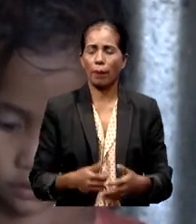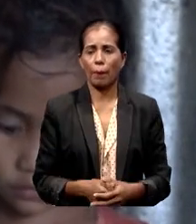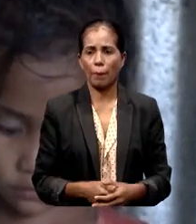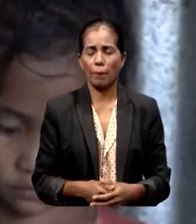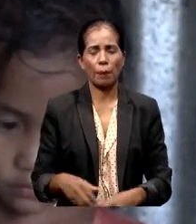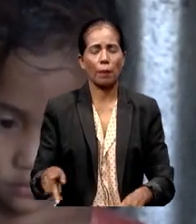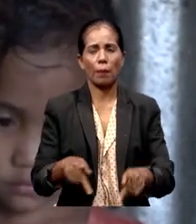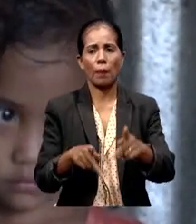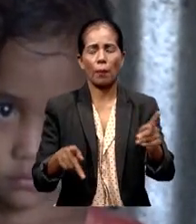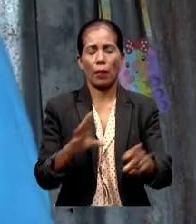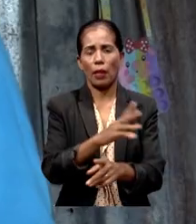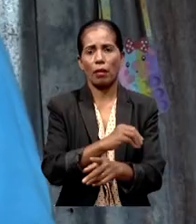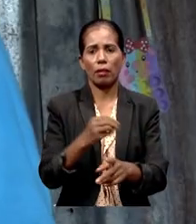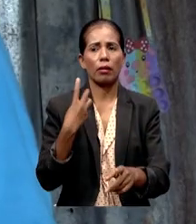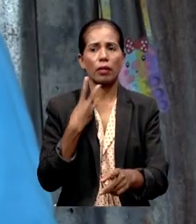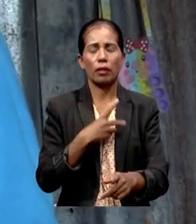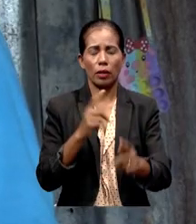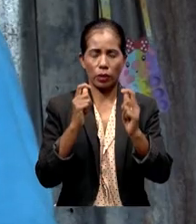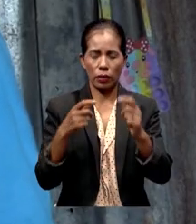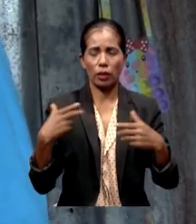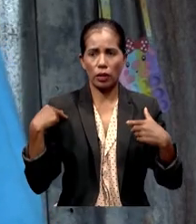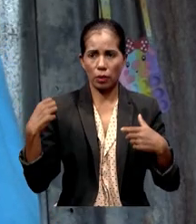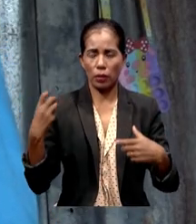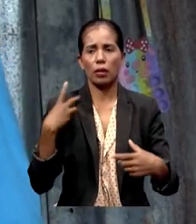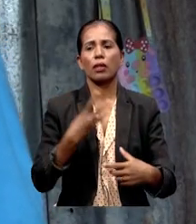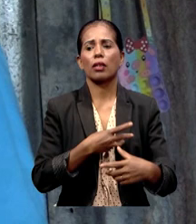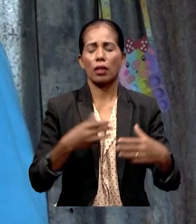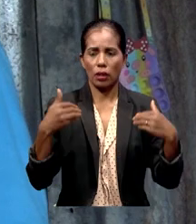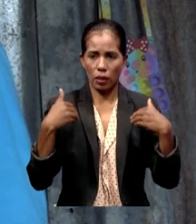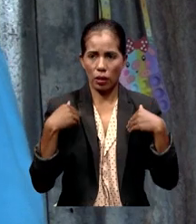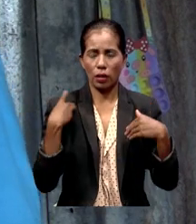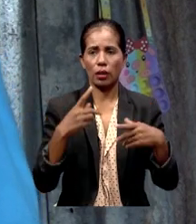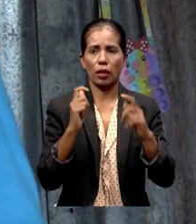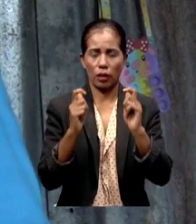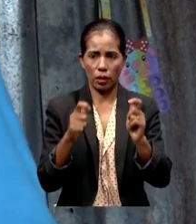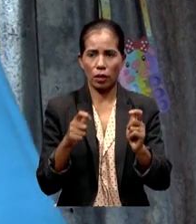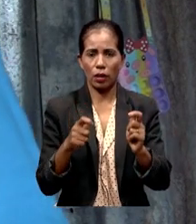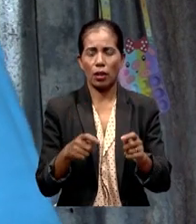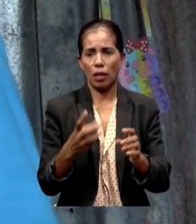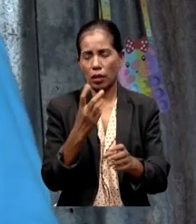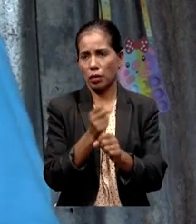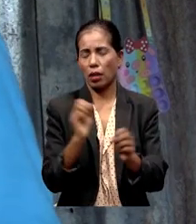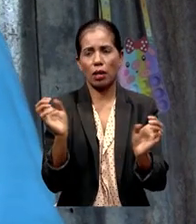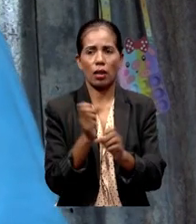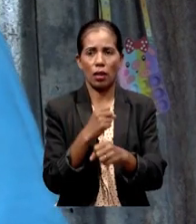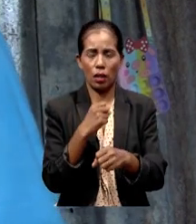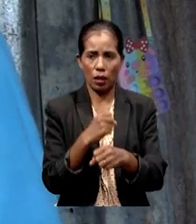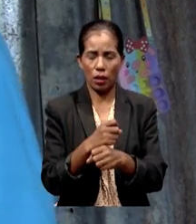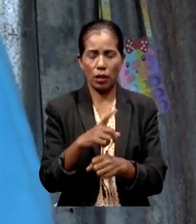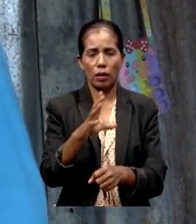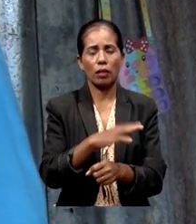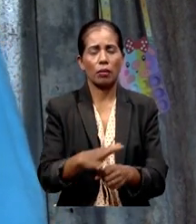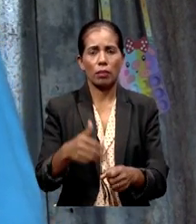laos organo executivo mai be ita koko kibit nebe mai ita iha ita tenta para tu la halo lusi liu mai